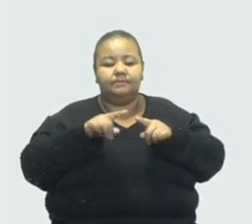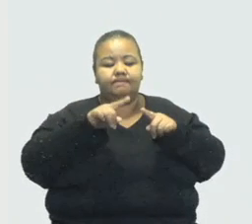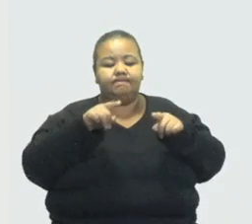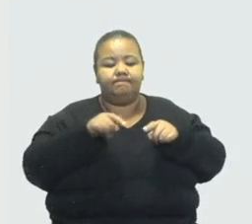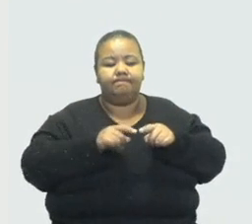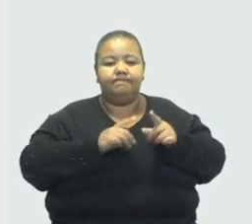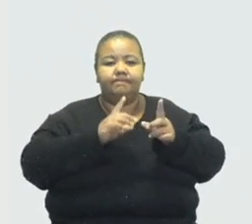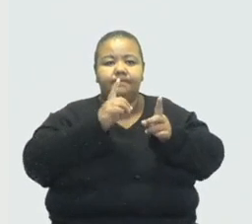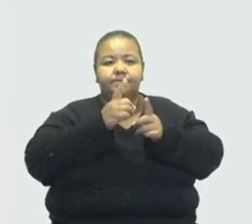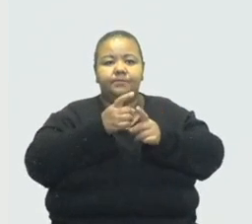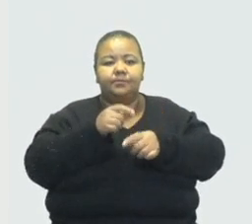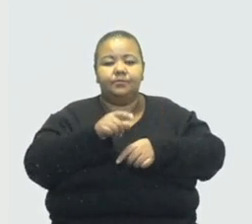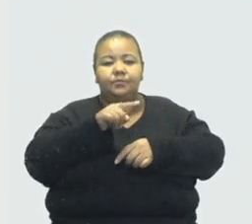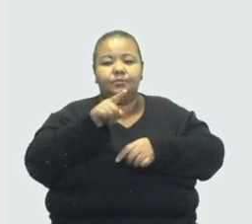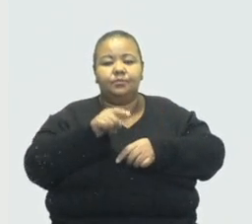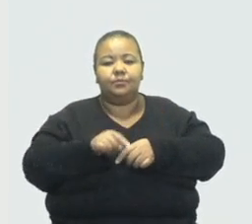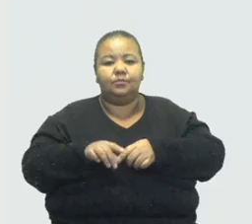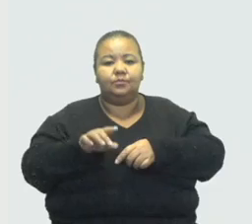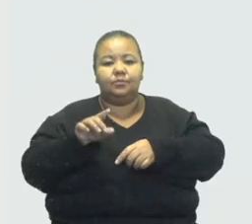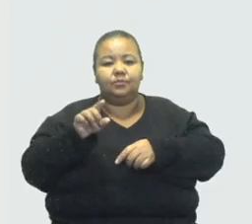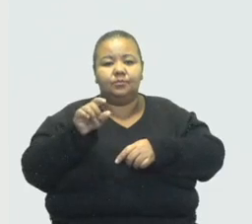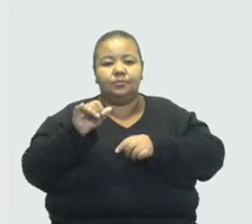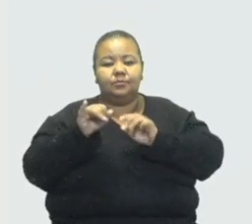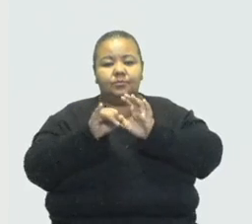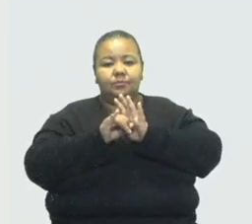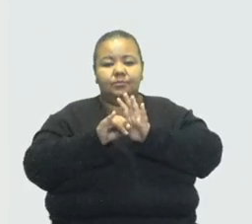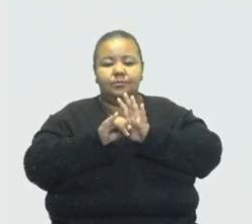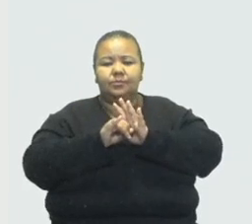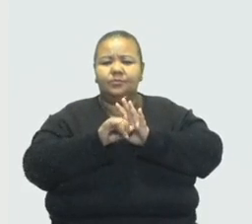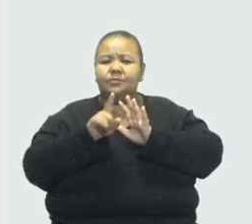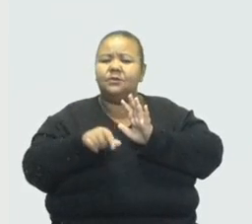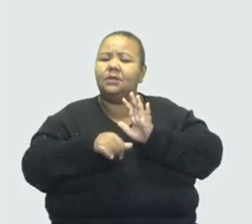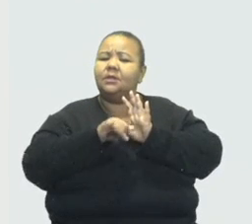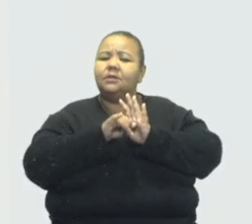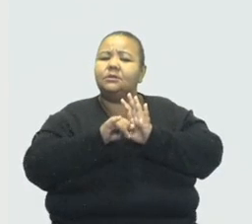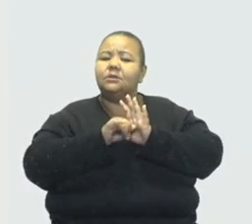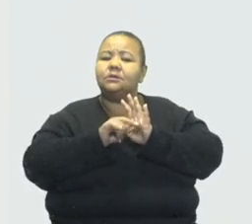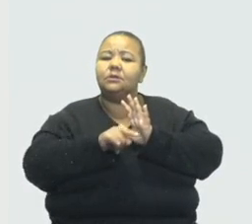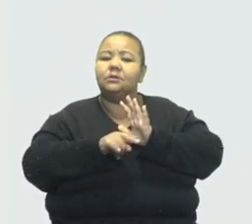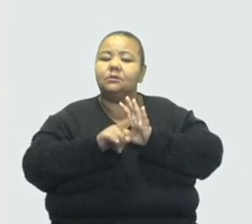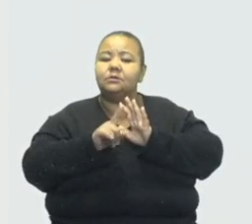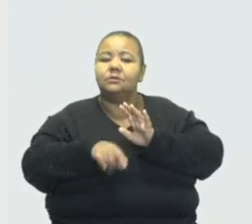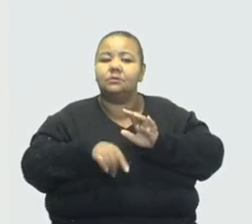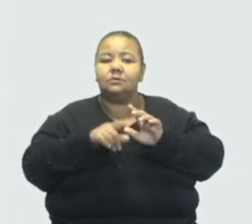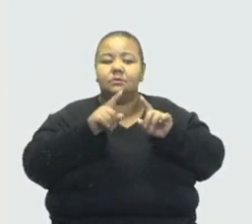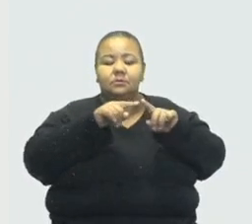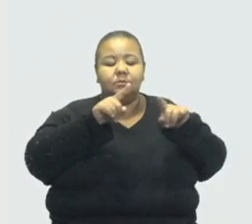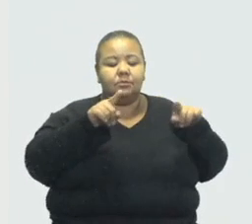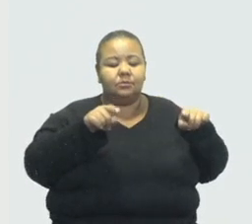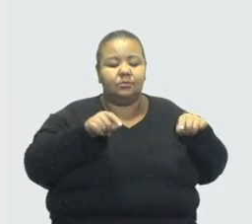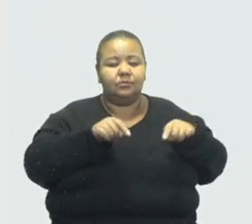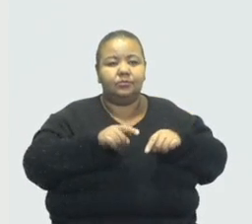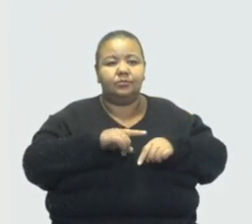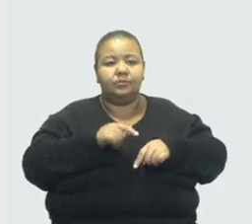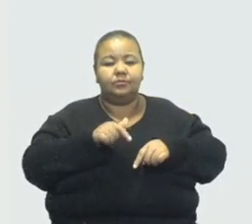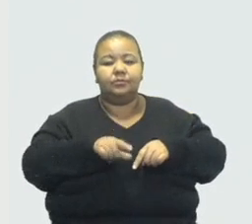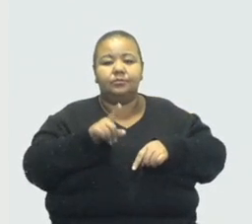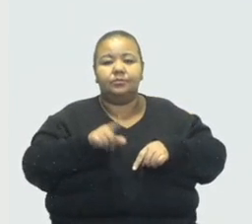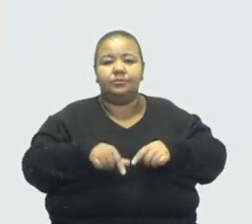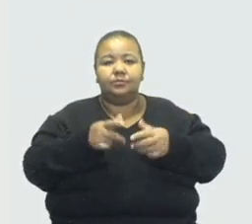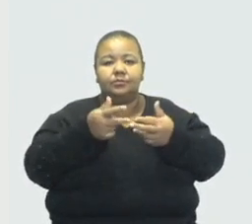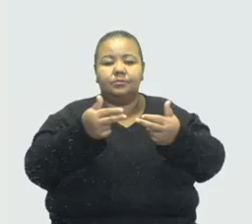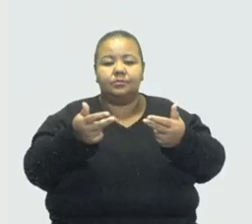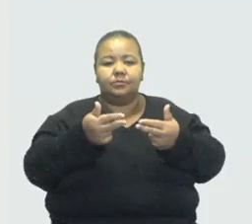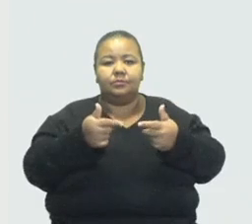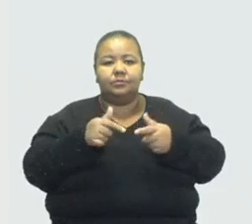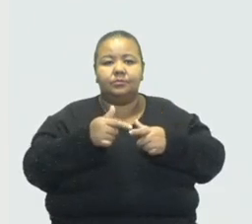eu vou encontrar a matriz identidade. Quem é a matriz identidade mesmo? É aquela matriz que tem os elementos